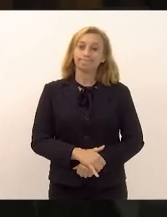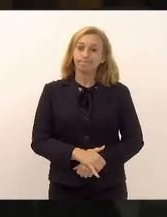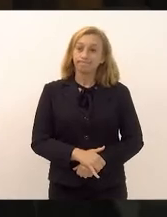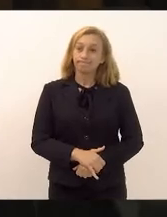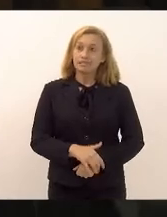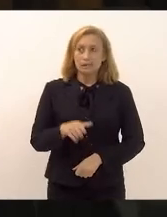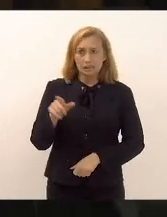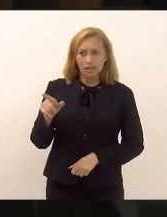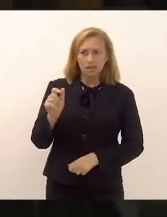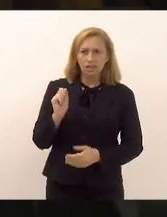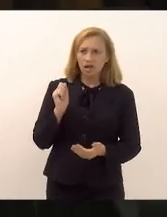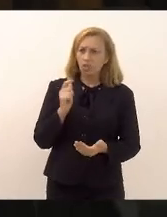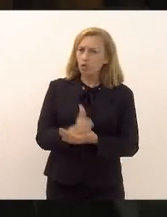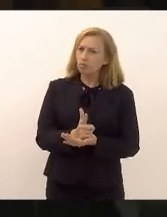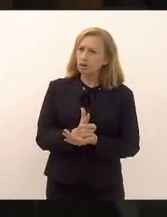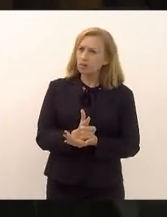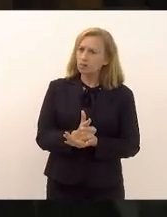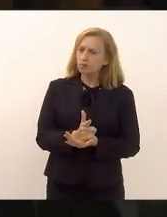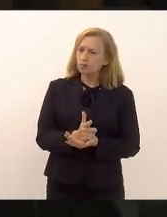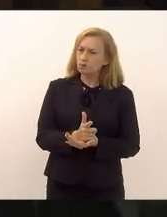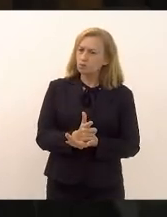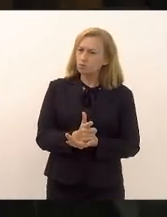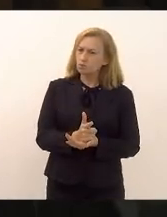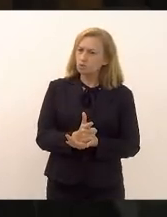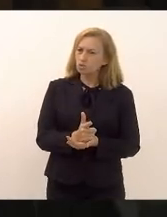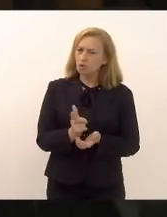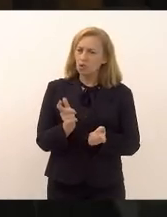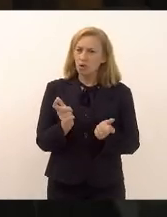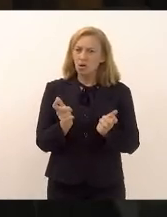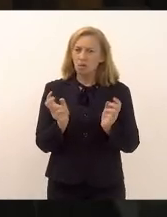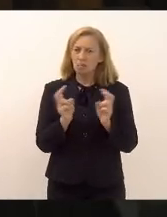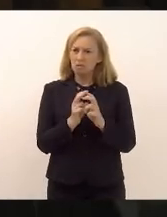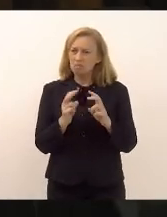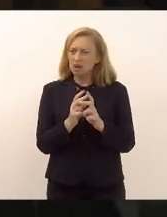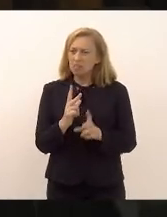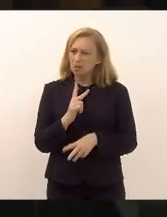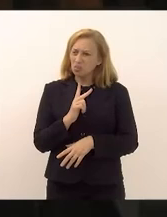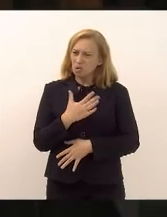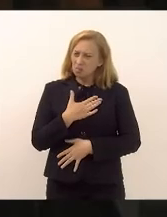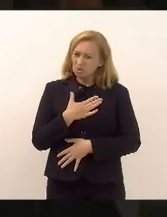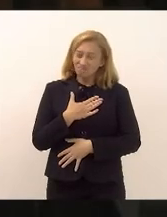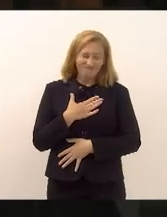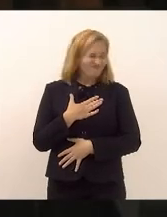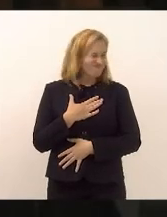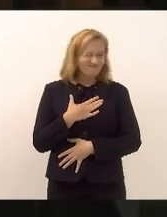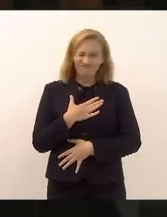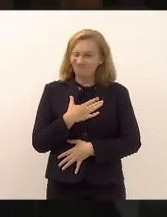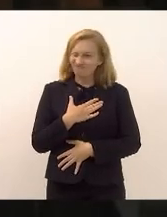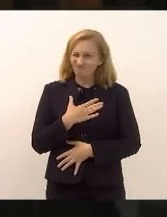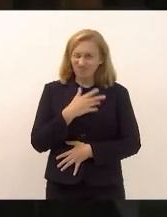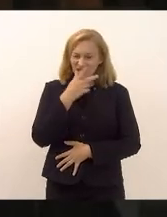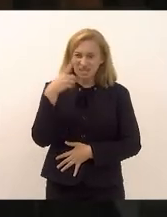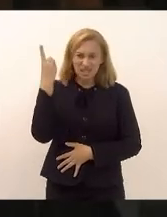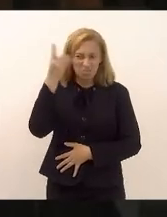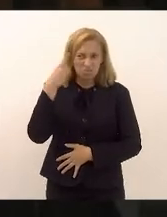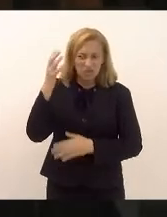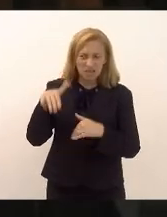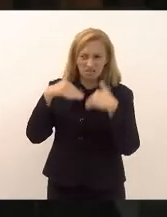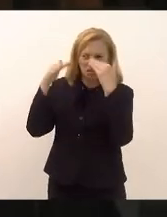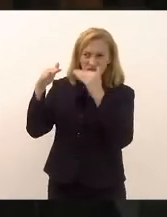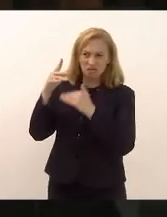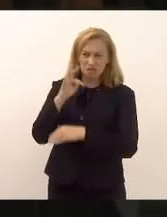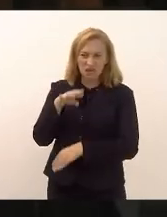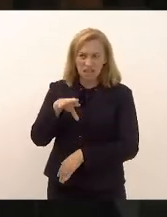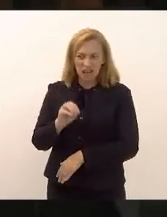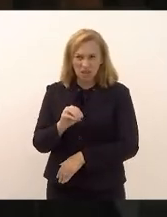ele está comprando uma briga, não é em particular comigo, nem com o deputado subtenente